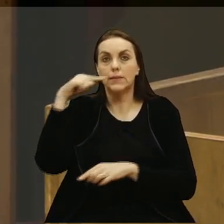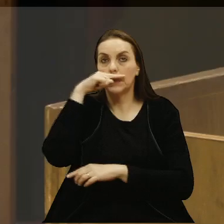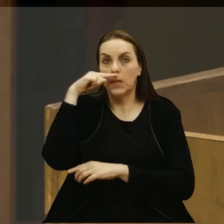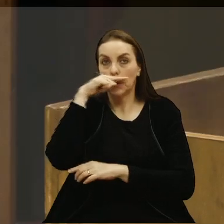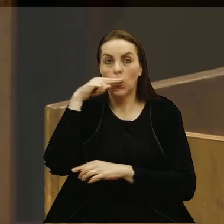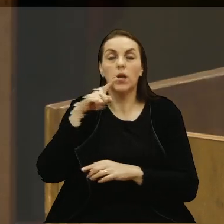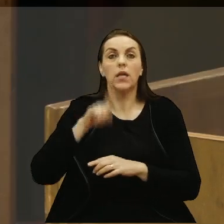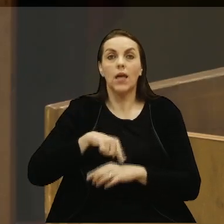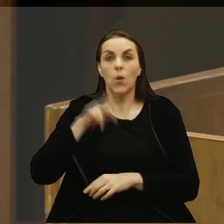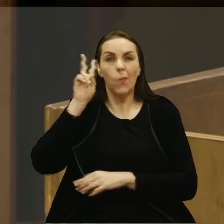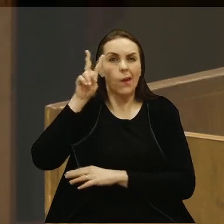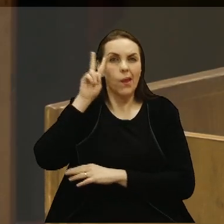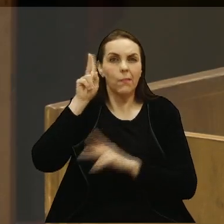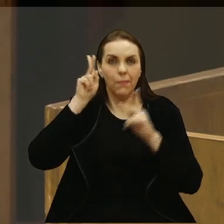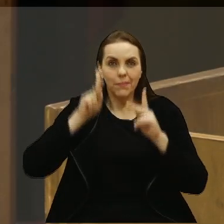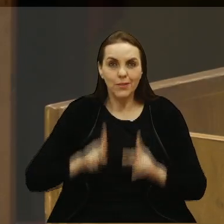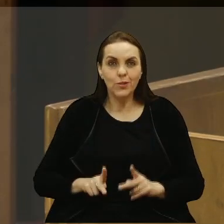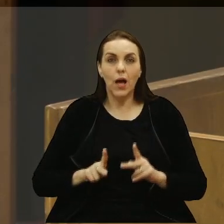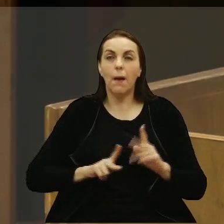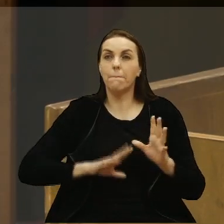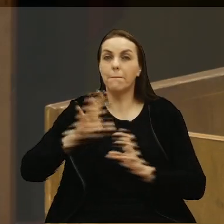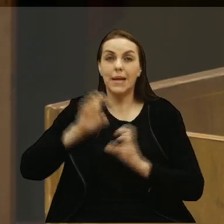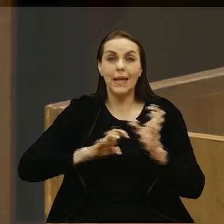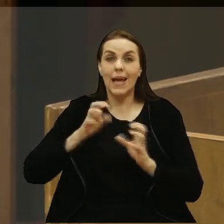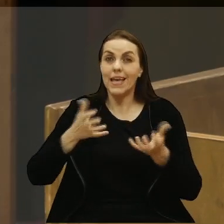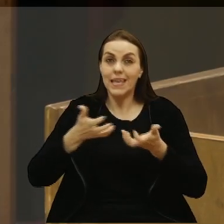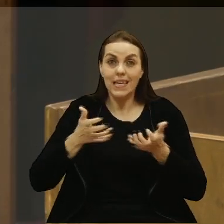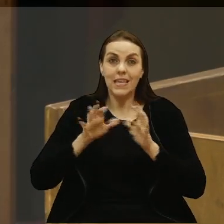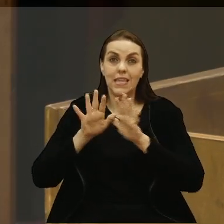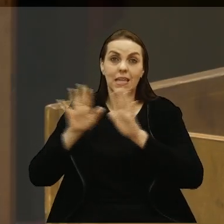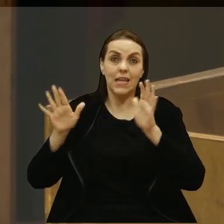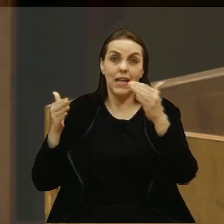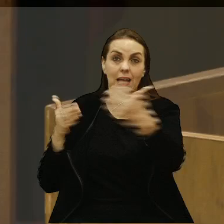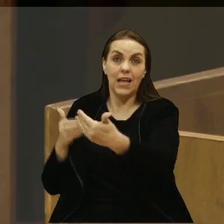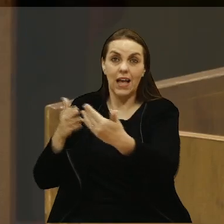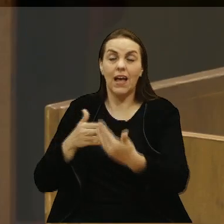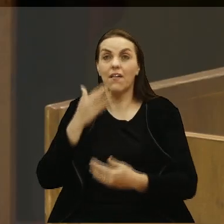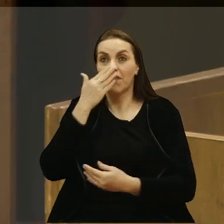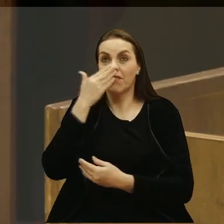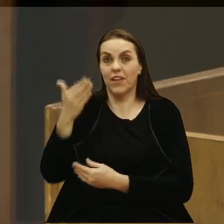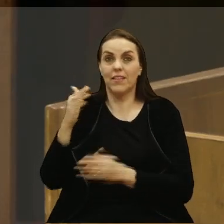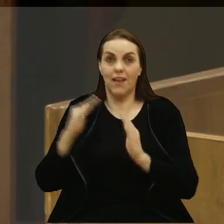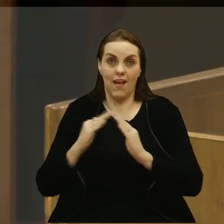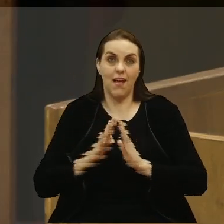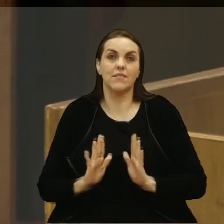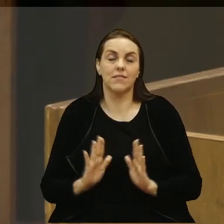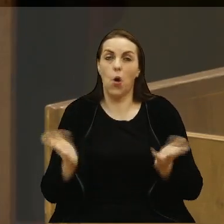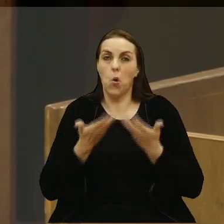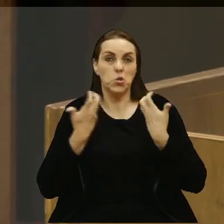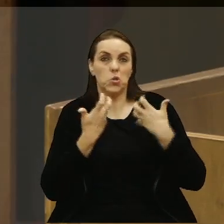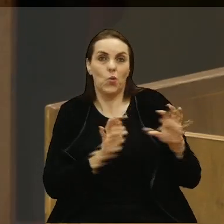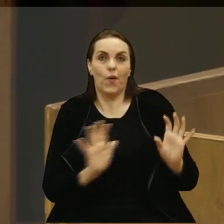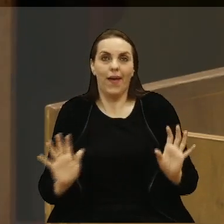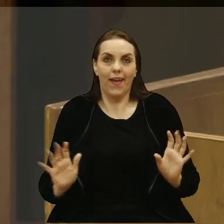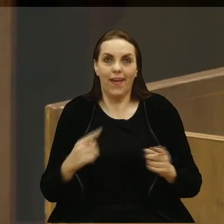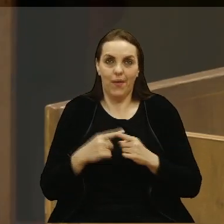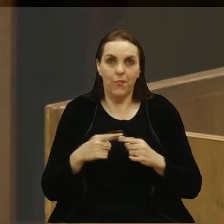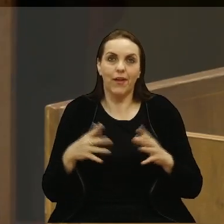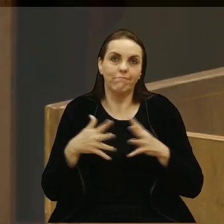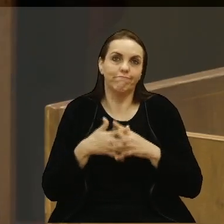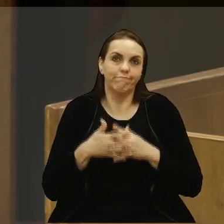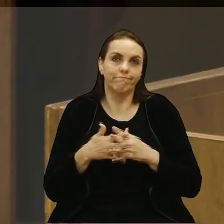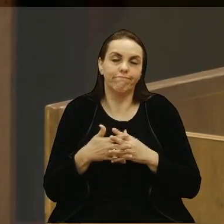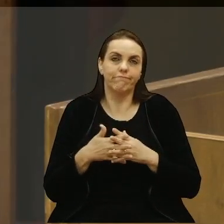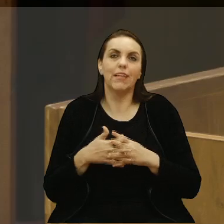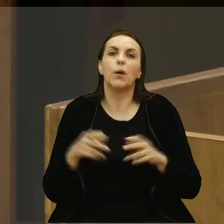pessoas brigarem por container na frente da casa. E hoje ninguém quer, porque é o caos. Então nós precisamos de uma força-tarefa